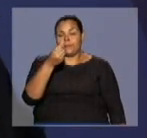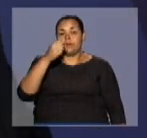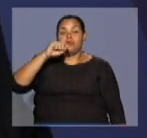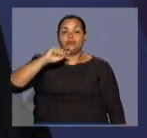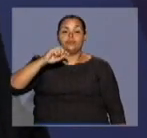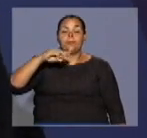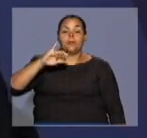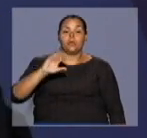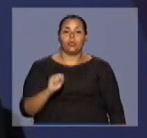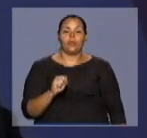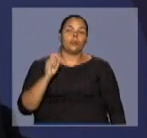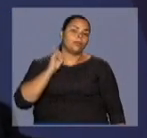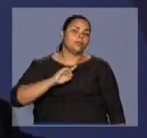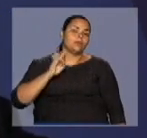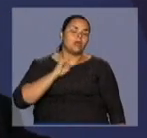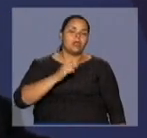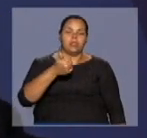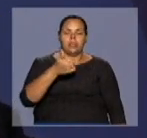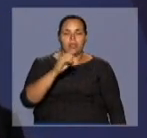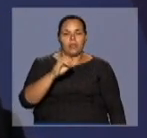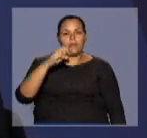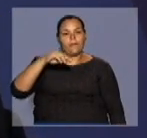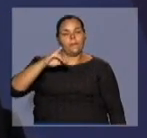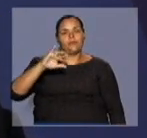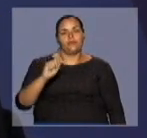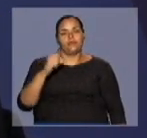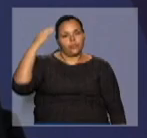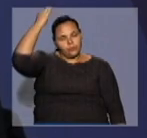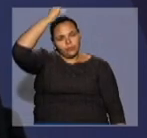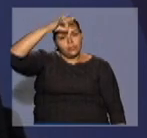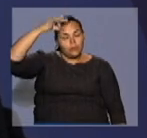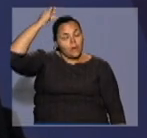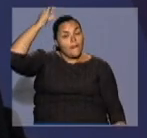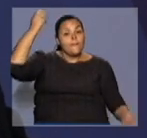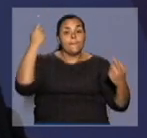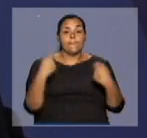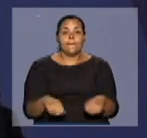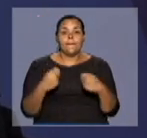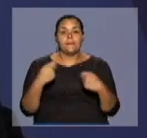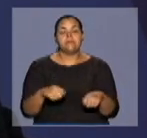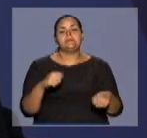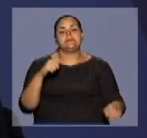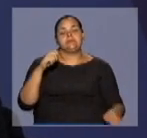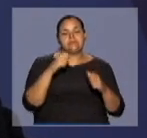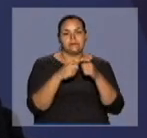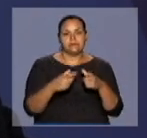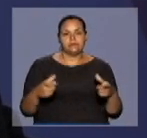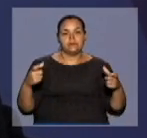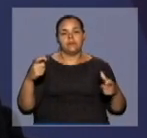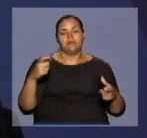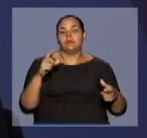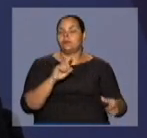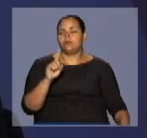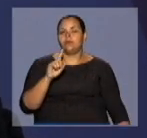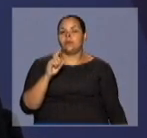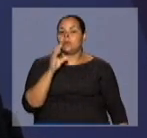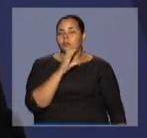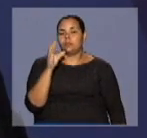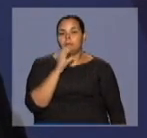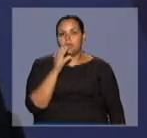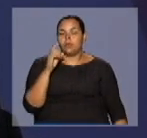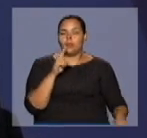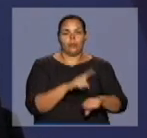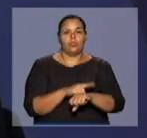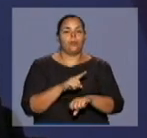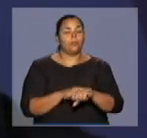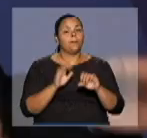para vacinar em Minas Gerais, 10 milhões para vacinar no Espírito Santo. Então, é preciso se entender isso aí, não como uma